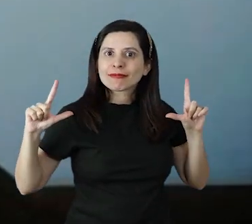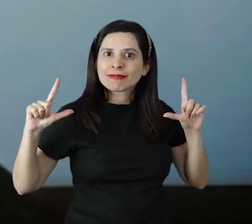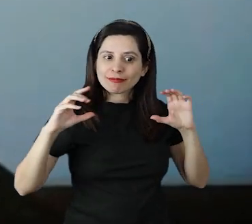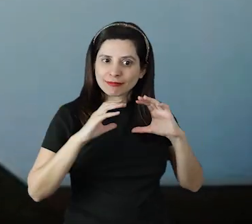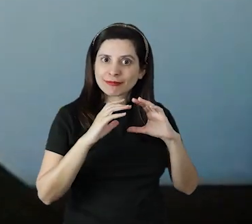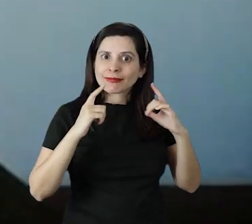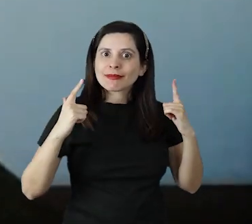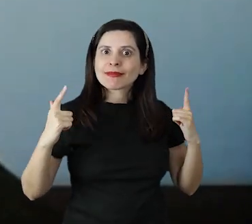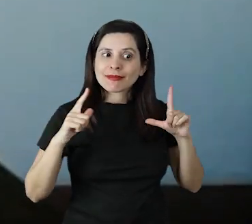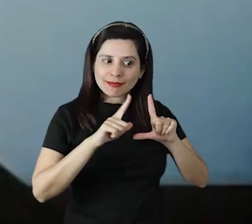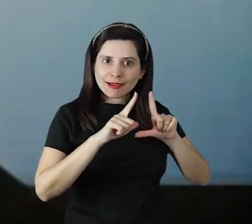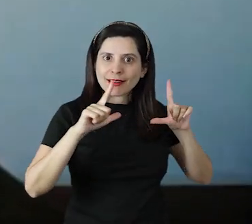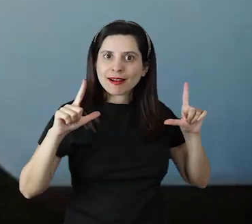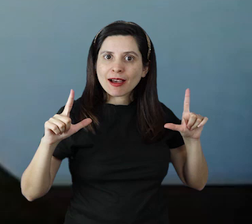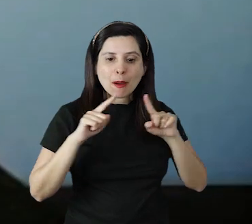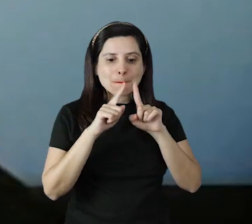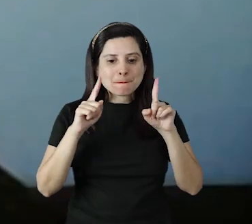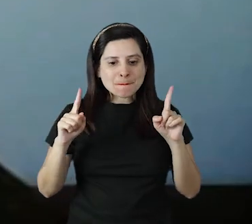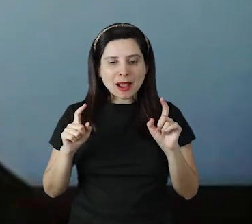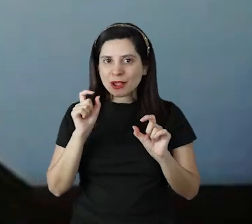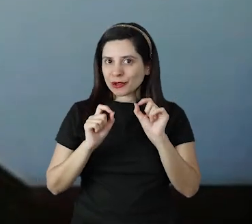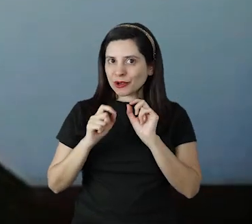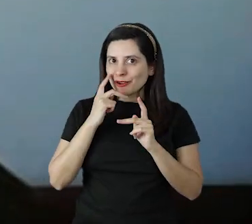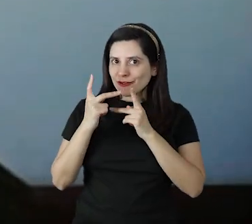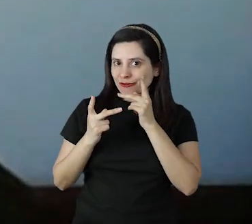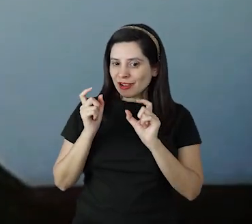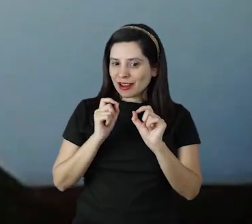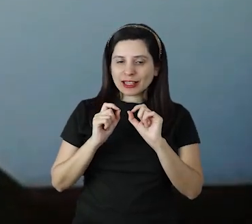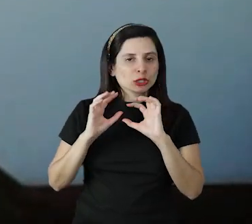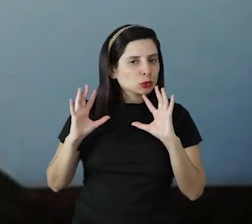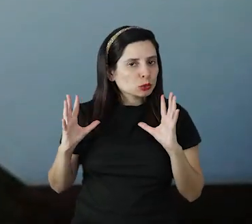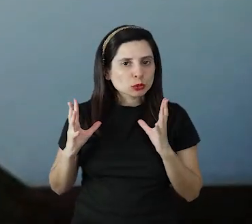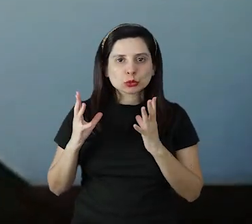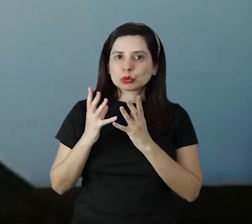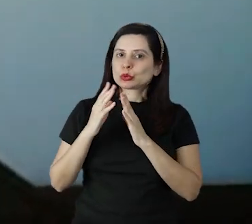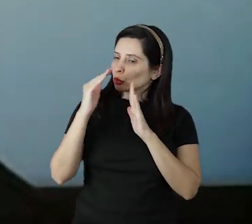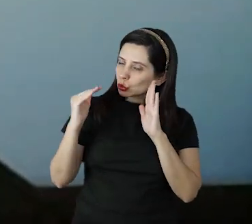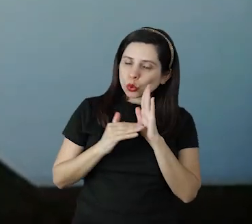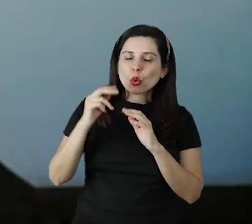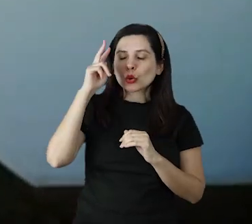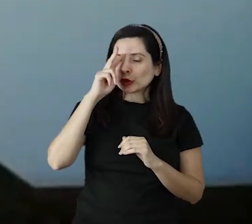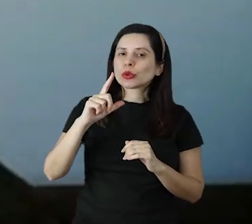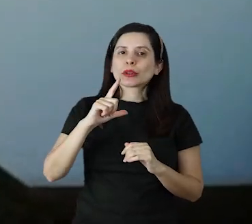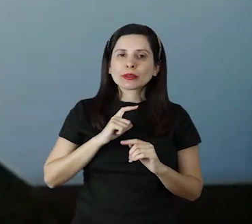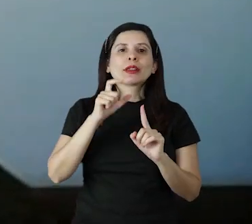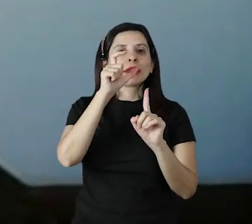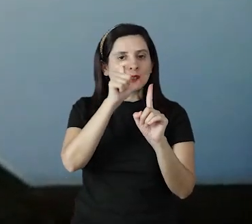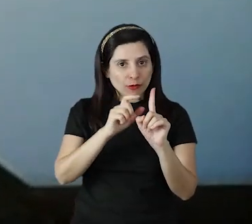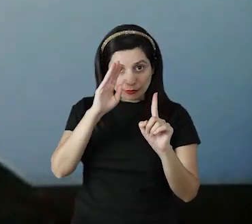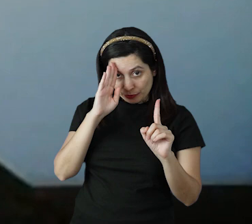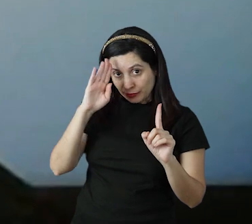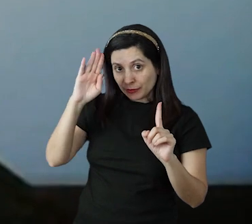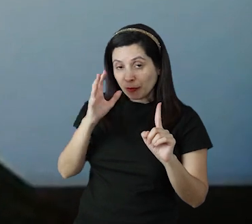né? Mas aquilo que eu falei, que toda história coral tem um protagonista que puxa, e